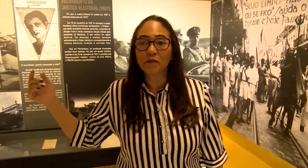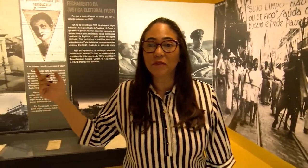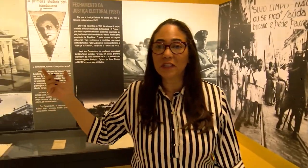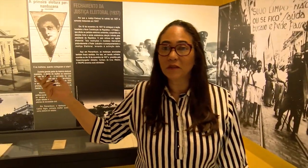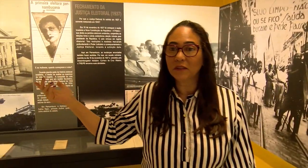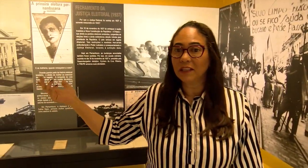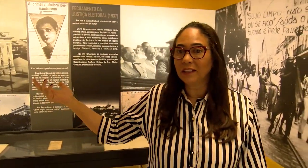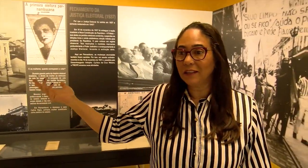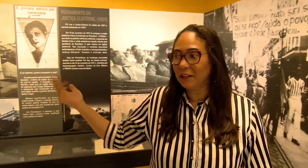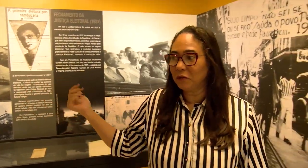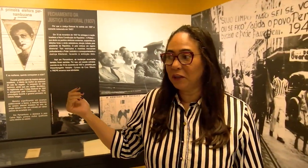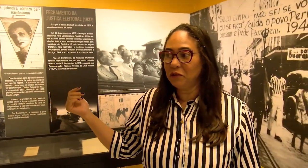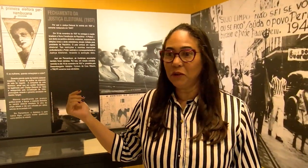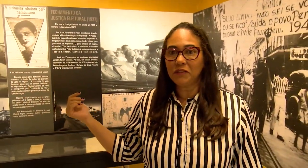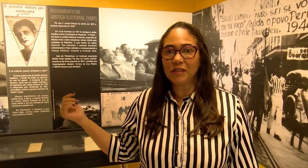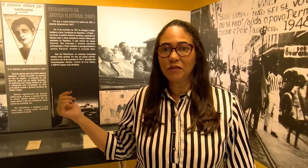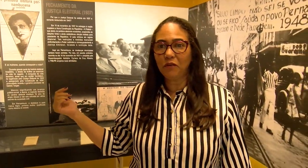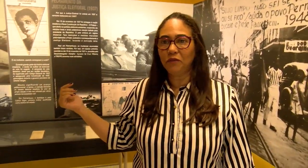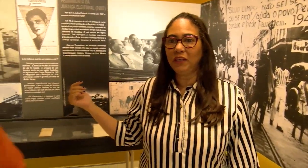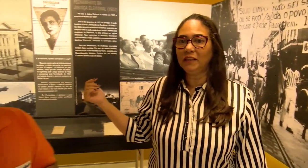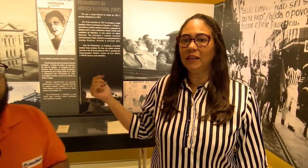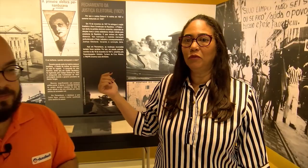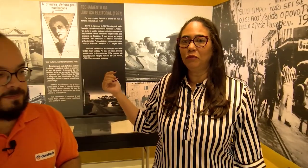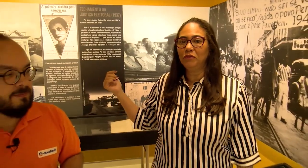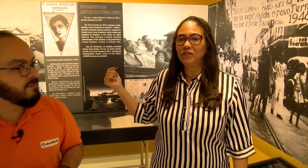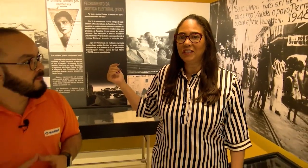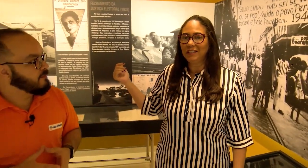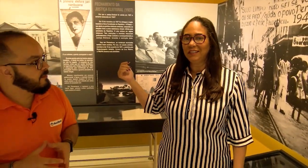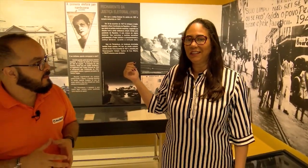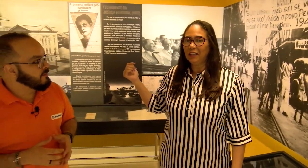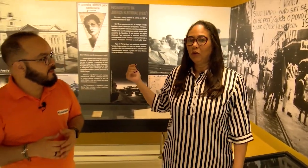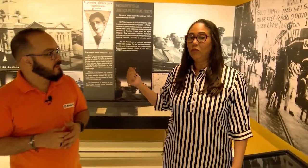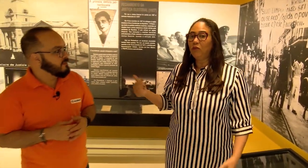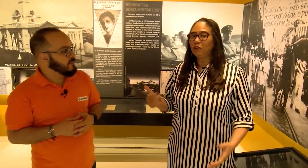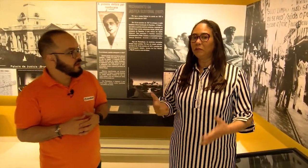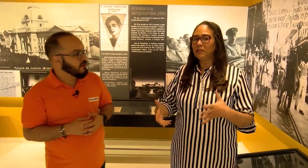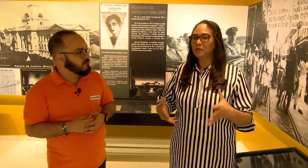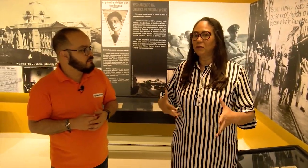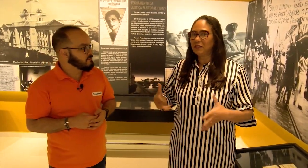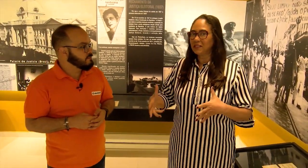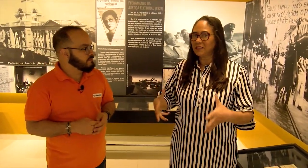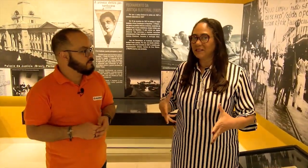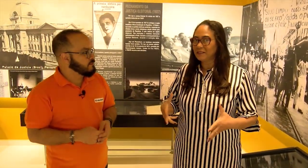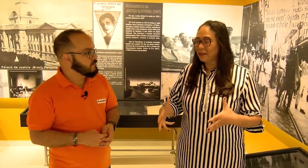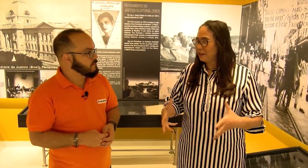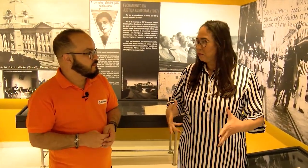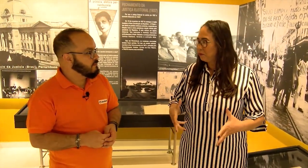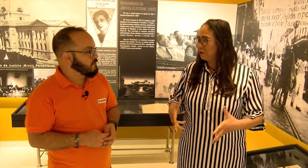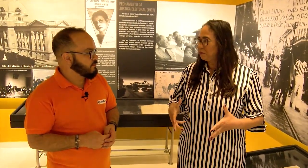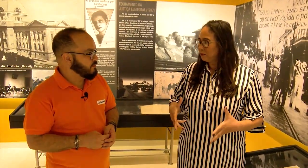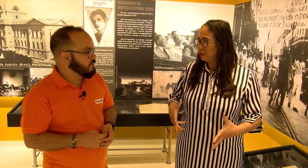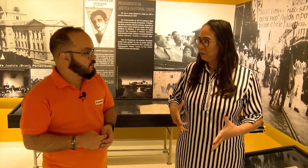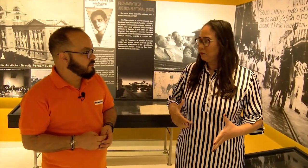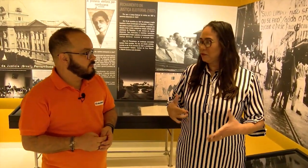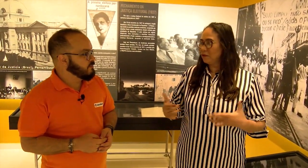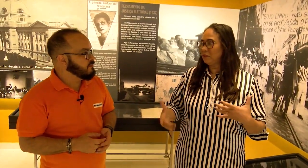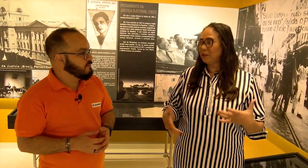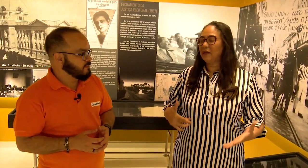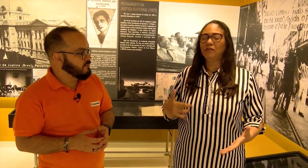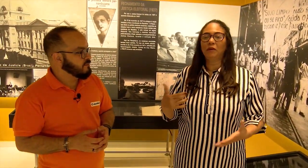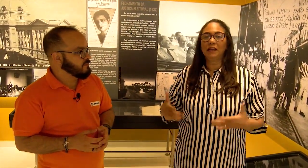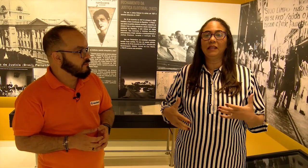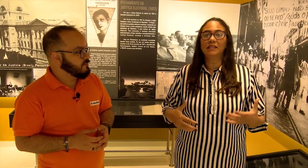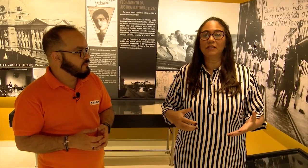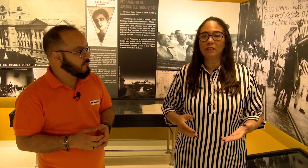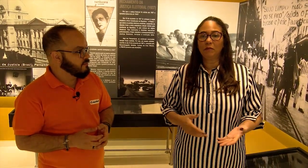também temos o título eleitoral de 1890 onde o voto passou a ser necessitário por algum tempo onde só